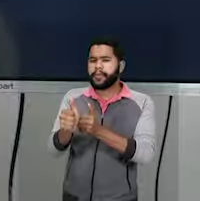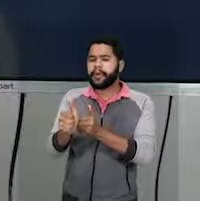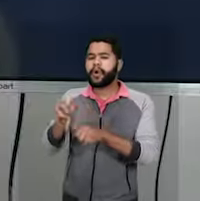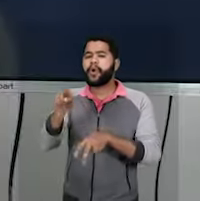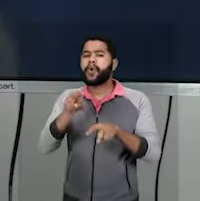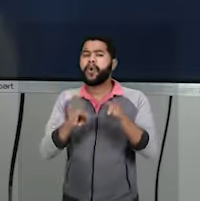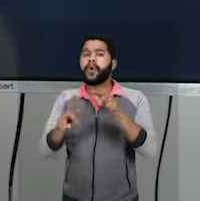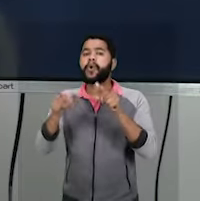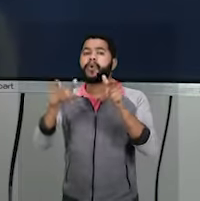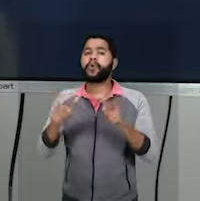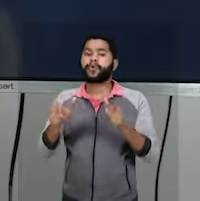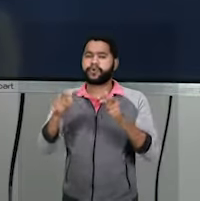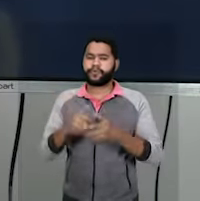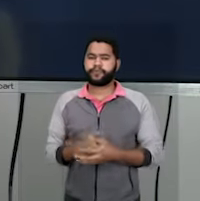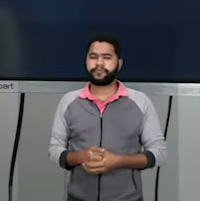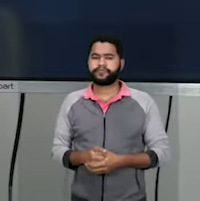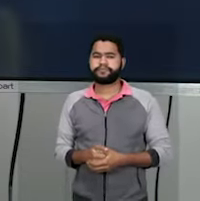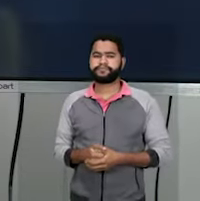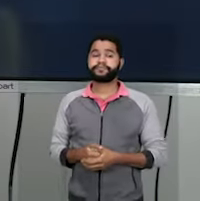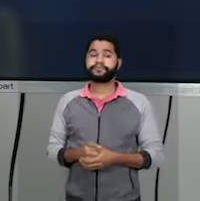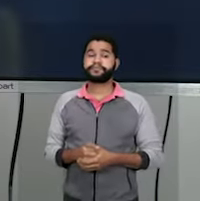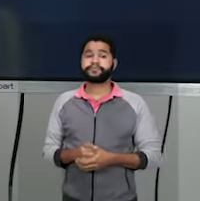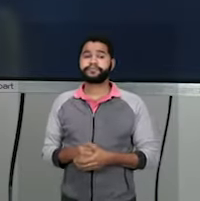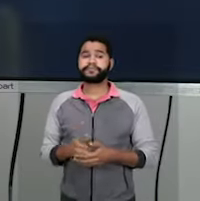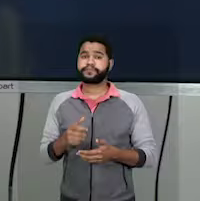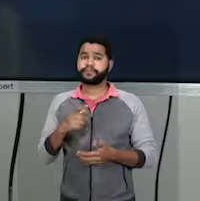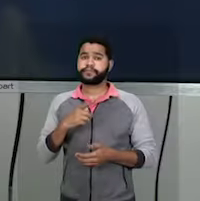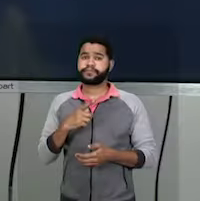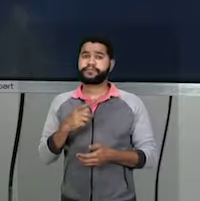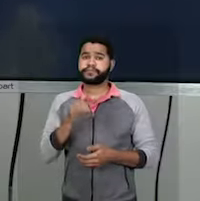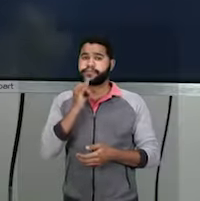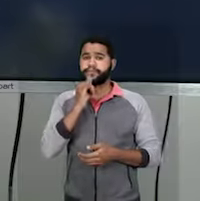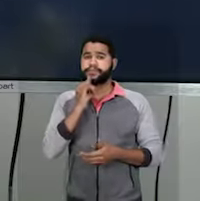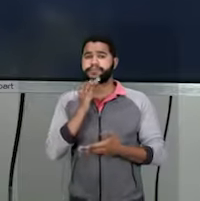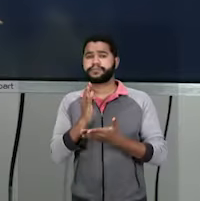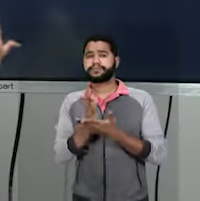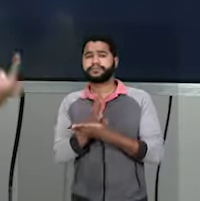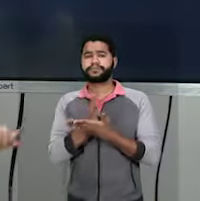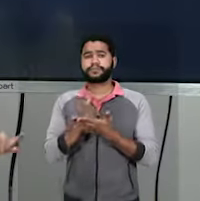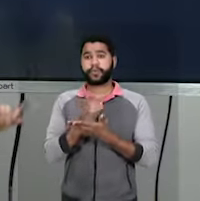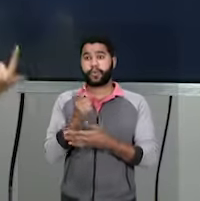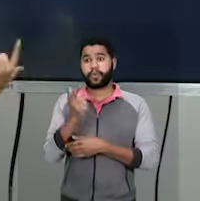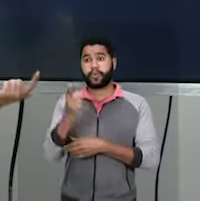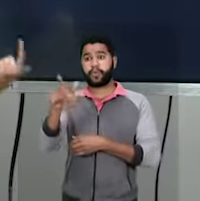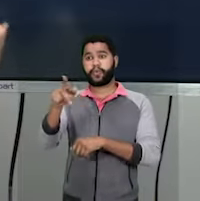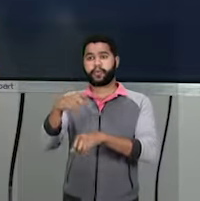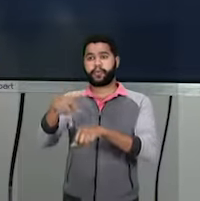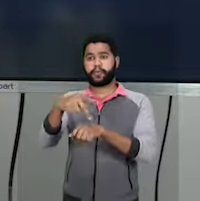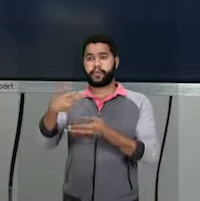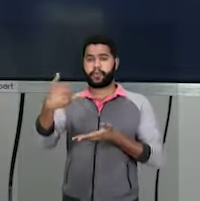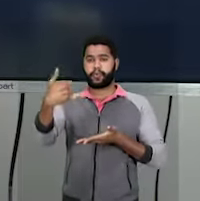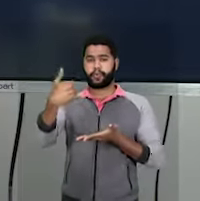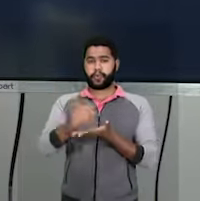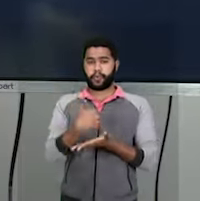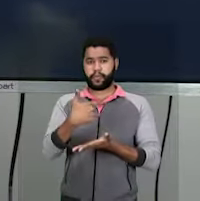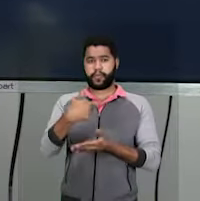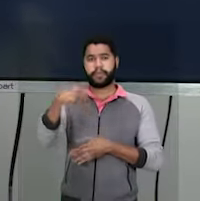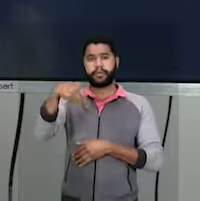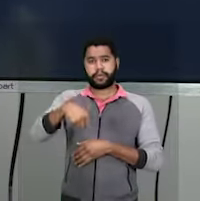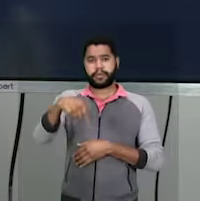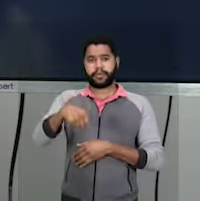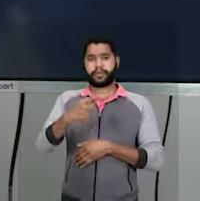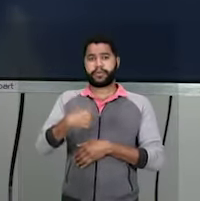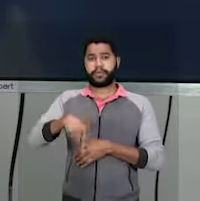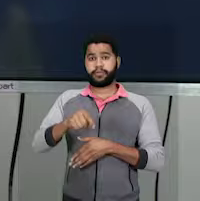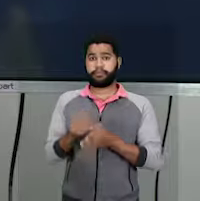Então veja só se existe alguém que está em outro país comprando no mercadoria